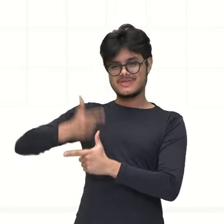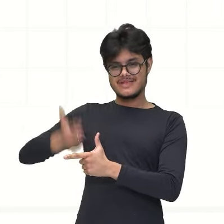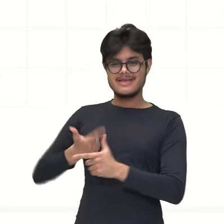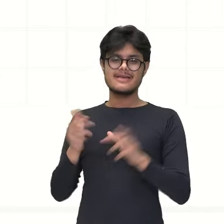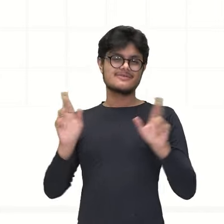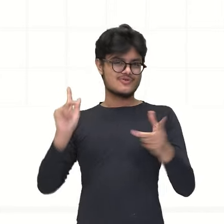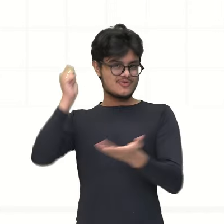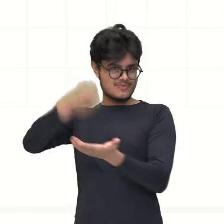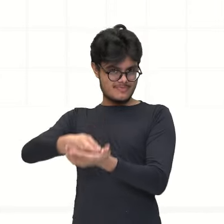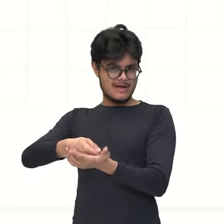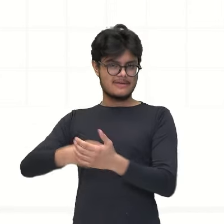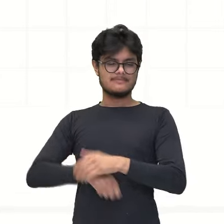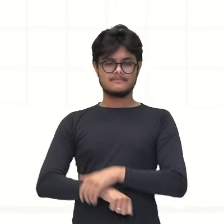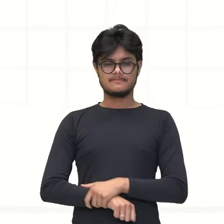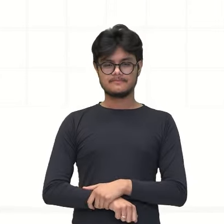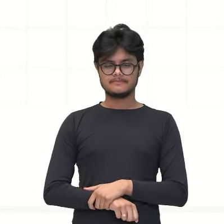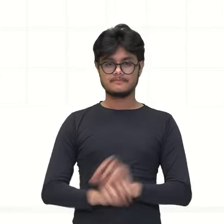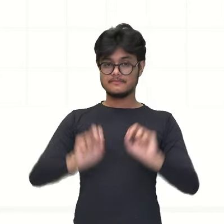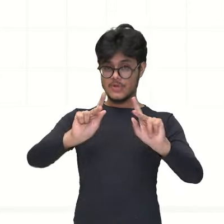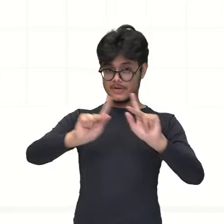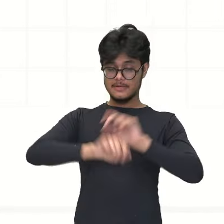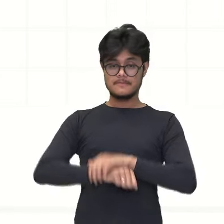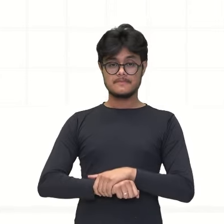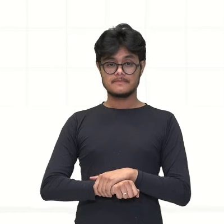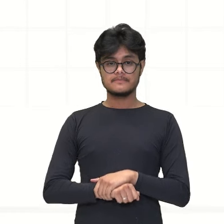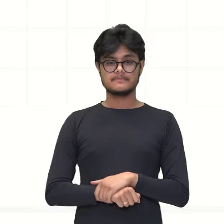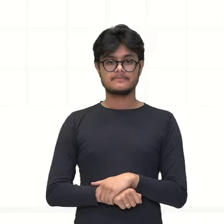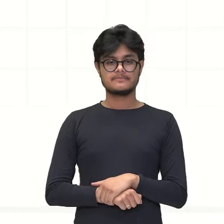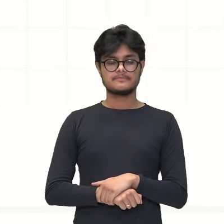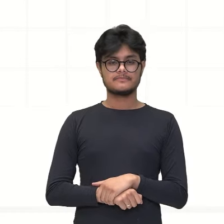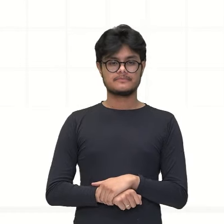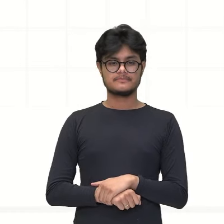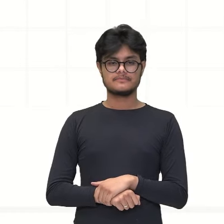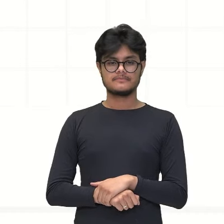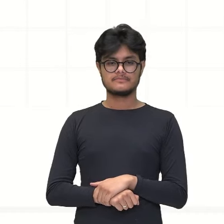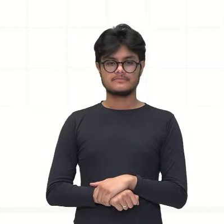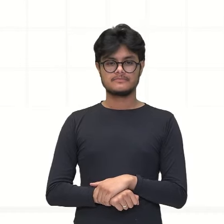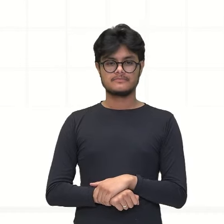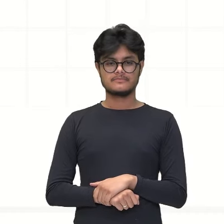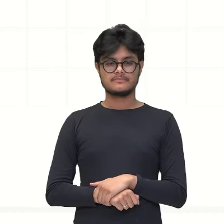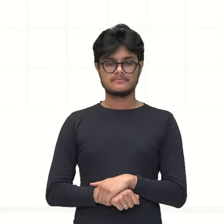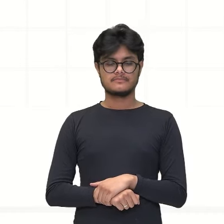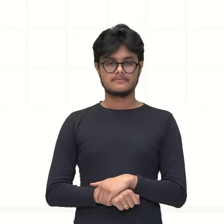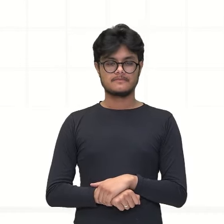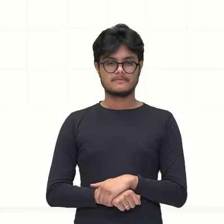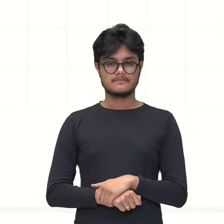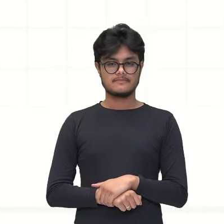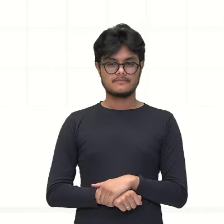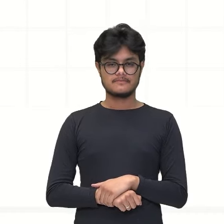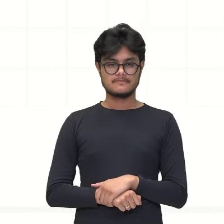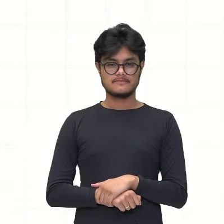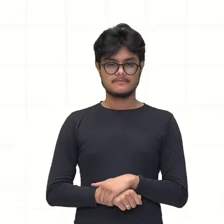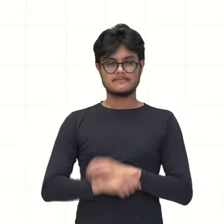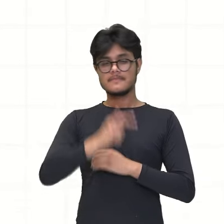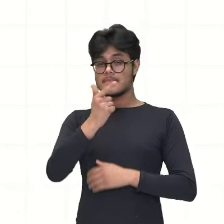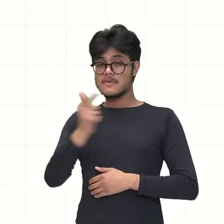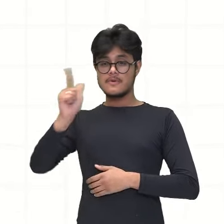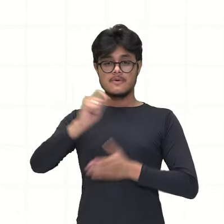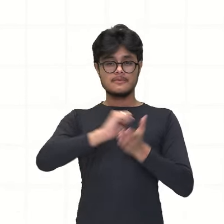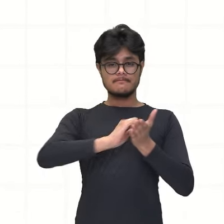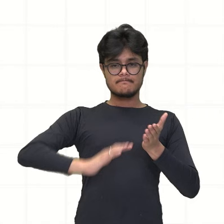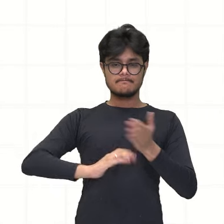pagar R$ 75. Beleza? Tudo bem? Então, vamos a mais um exemplo.